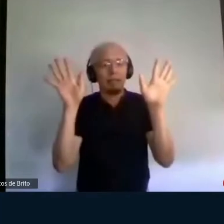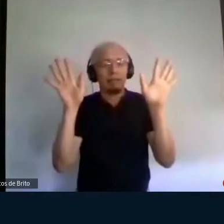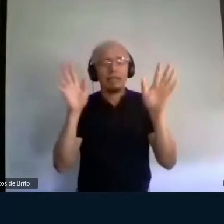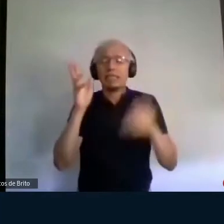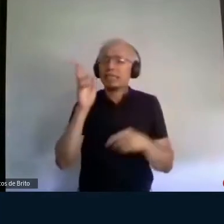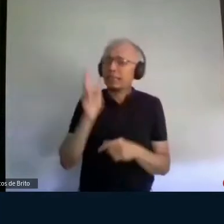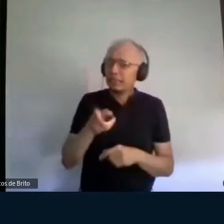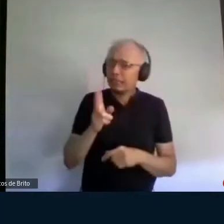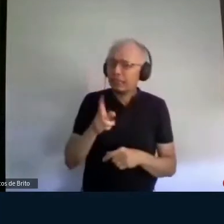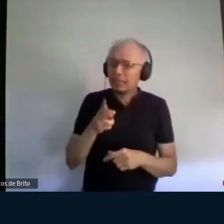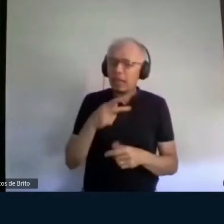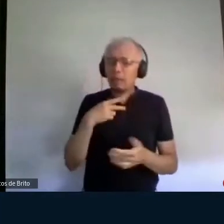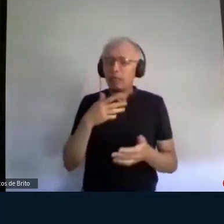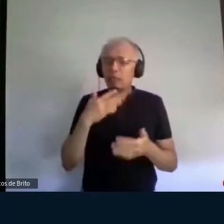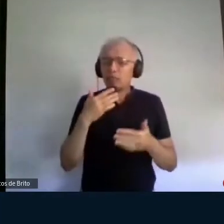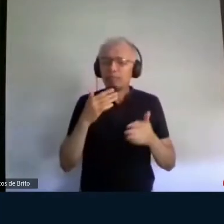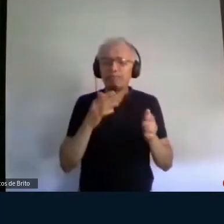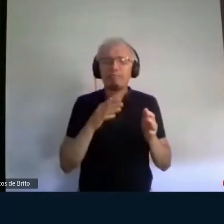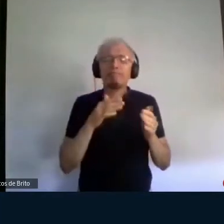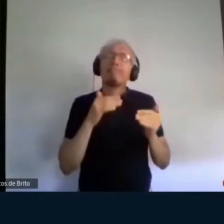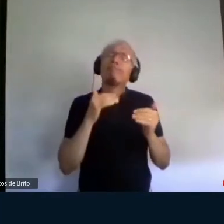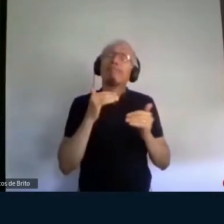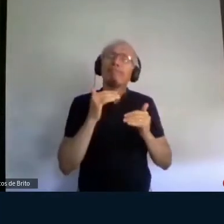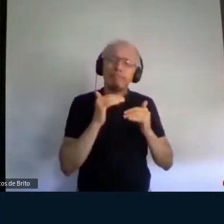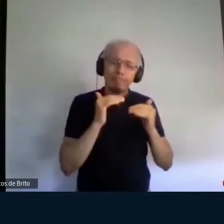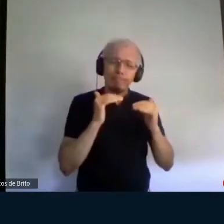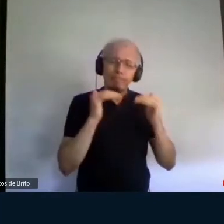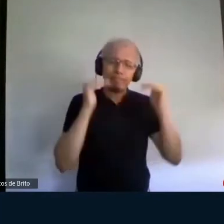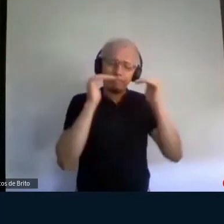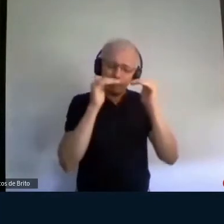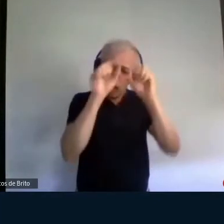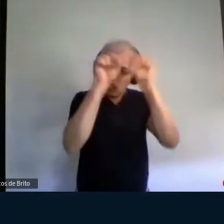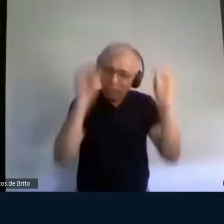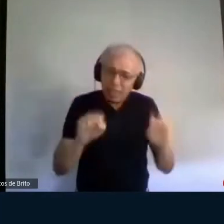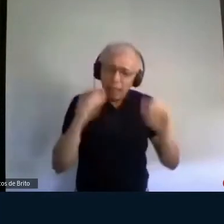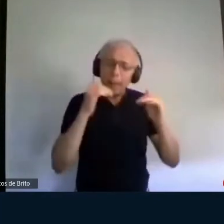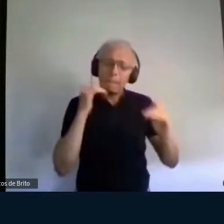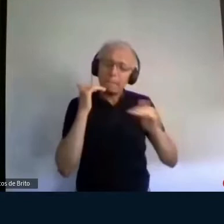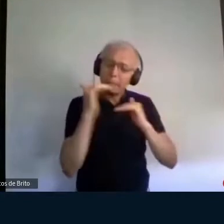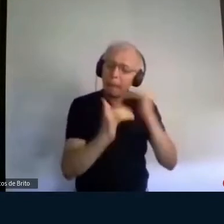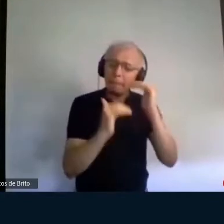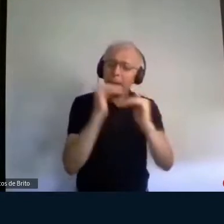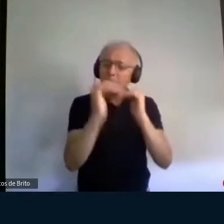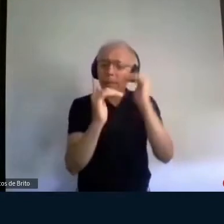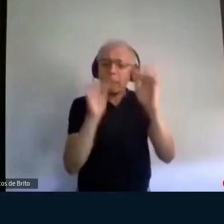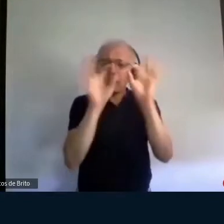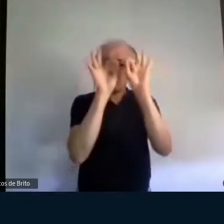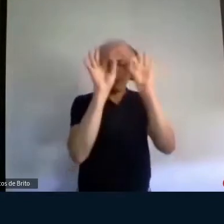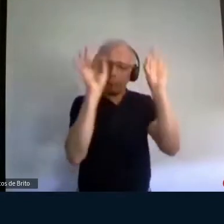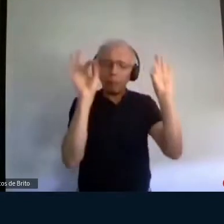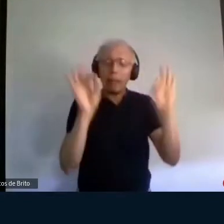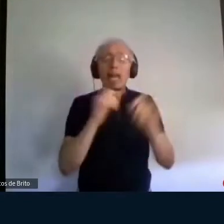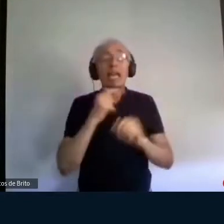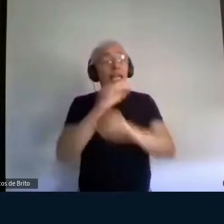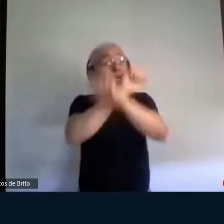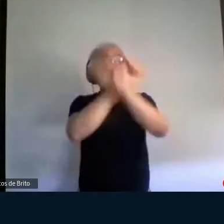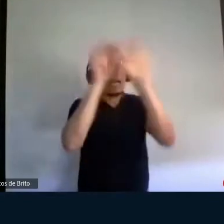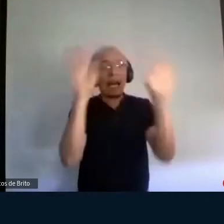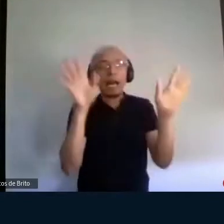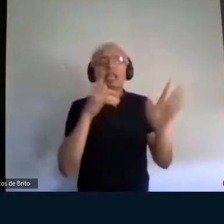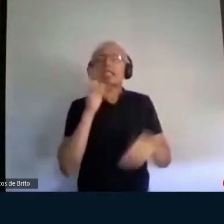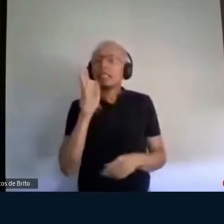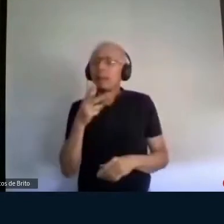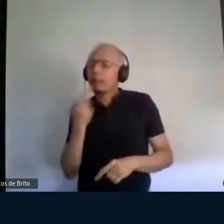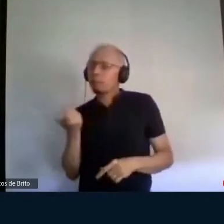de ser sistematizada, como o Carlos bem colocou, ela precisa ser explicitada em todos os momentos,